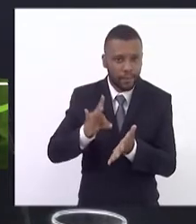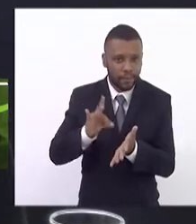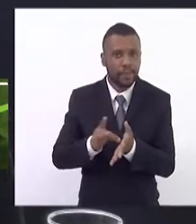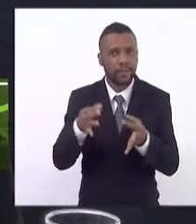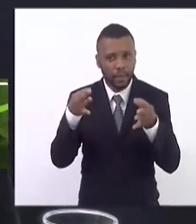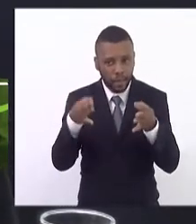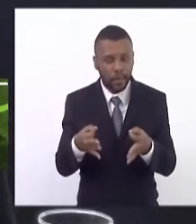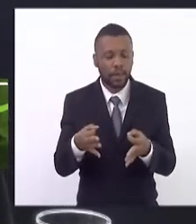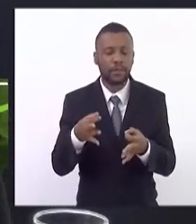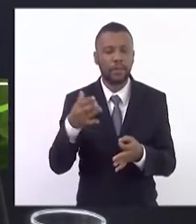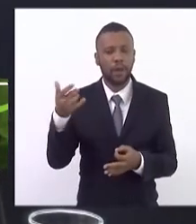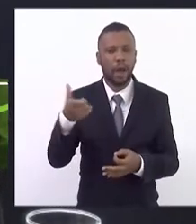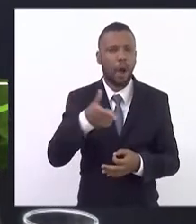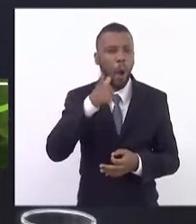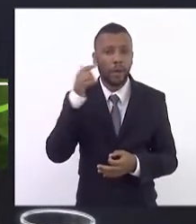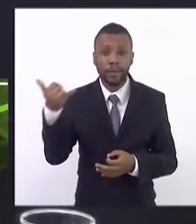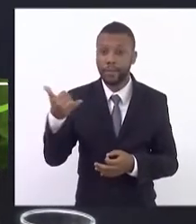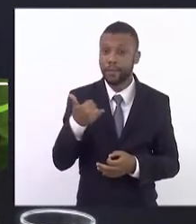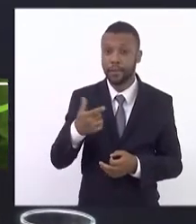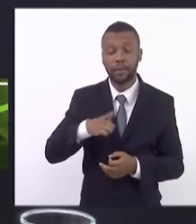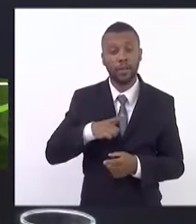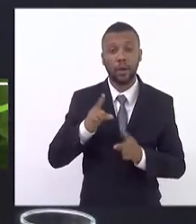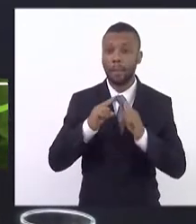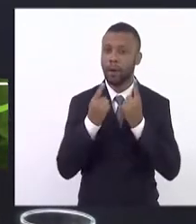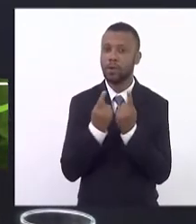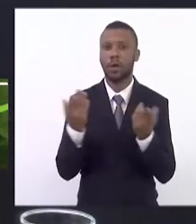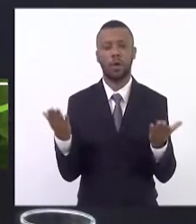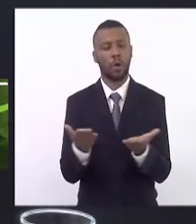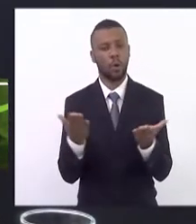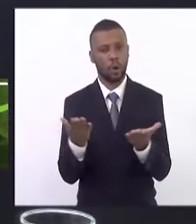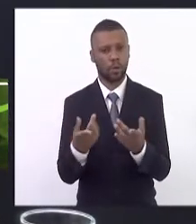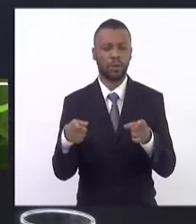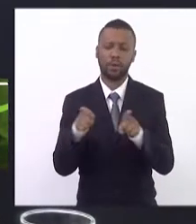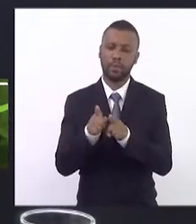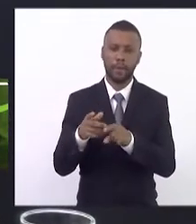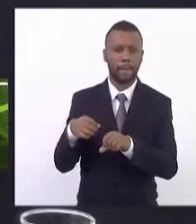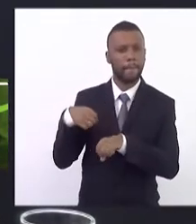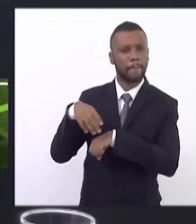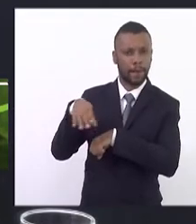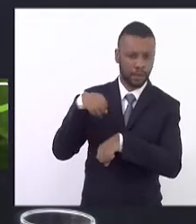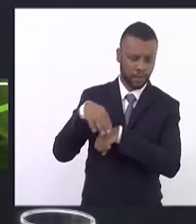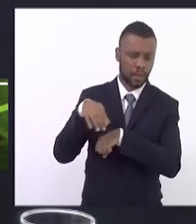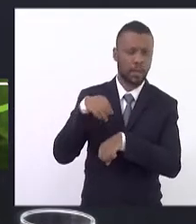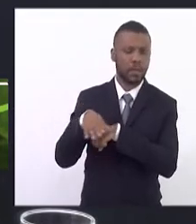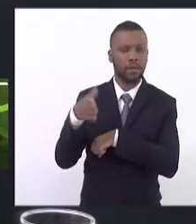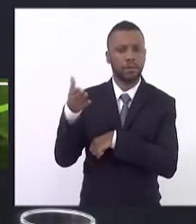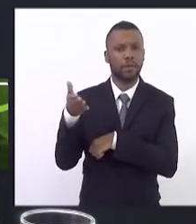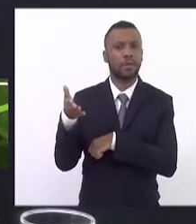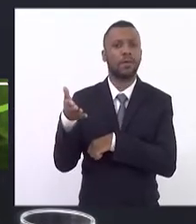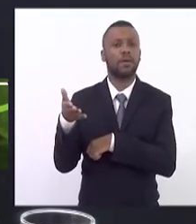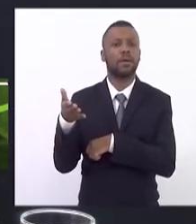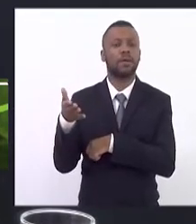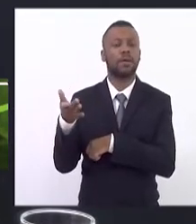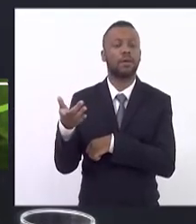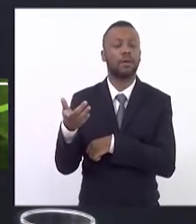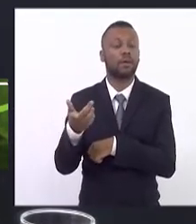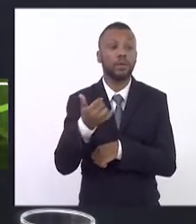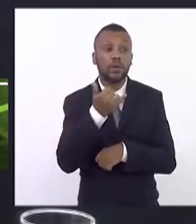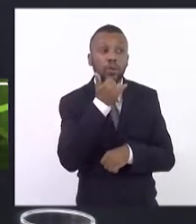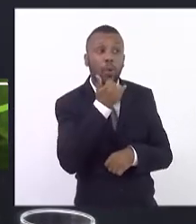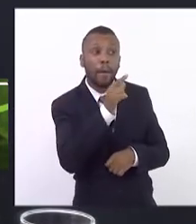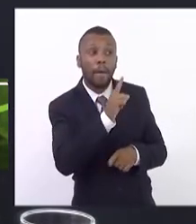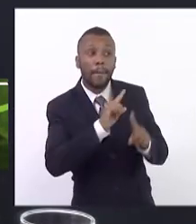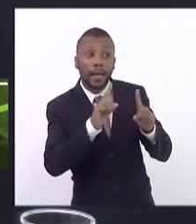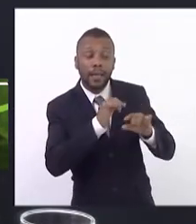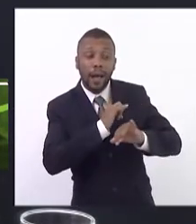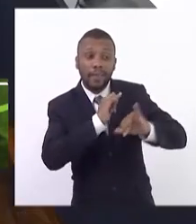me avisaram ontem que teria reunião hoje, eu até passei para o rapaz por e-mail uma apresentação sobre... Olha só, mas sobre... nós não